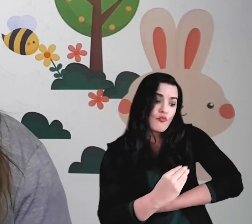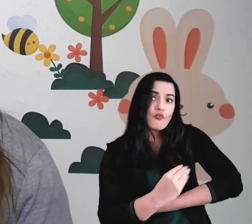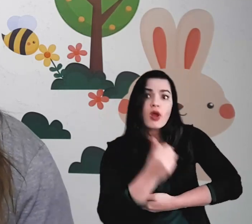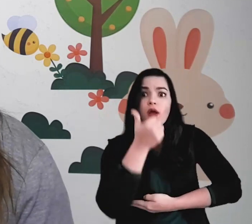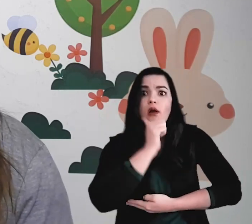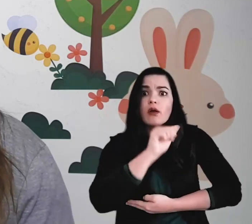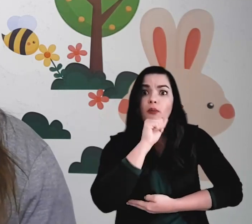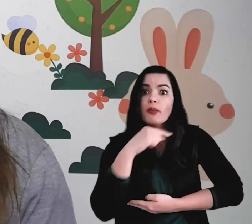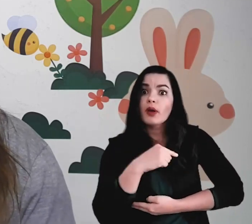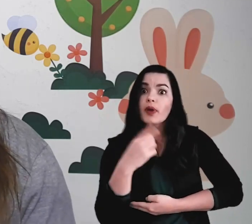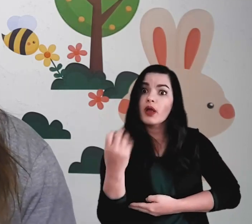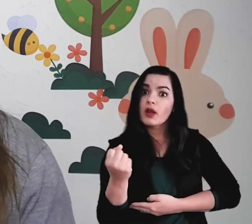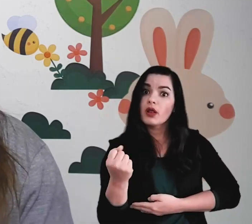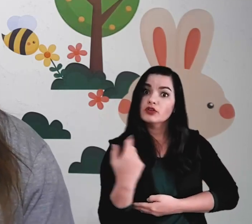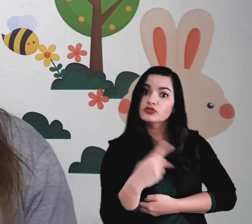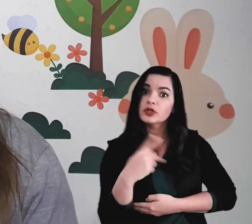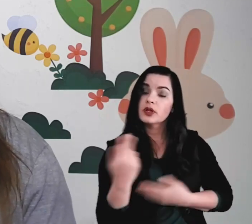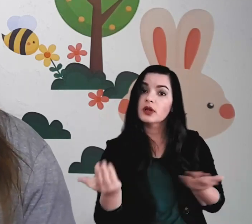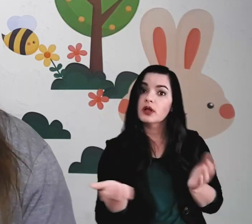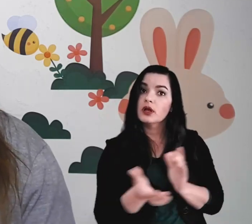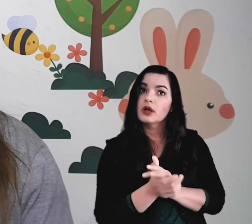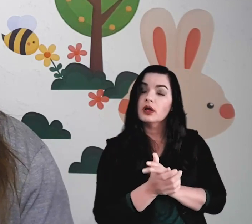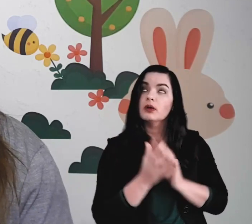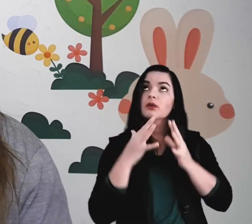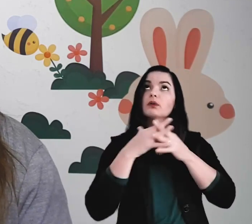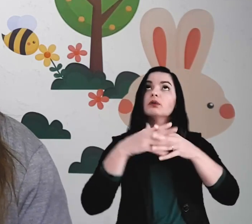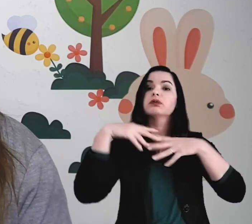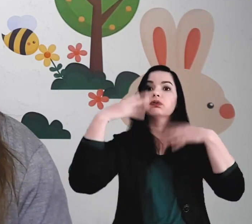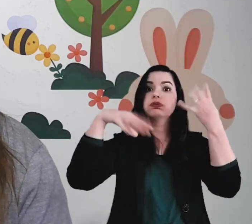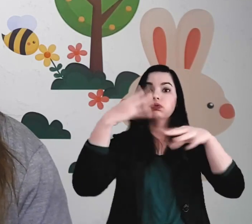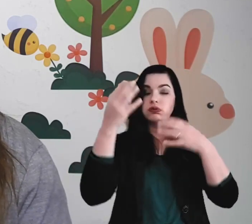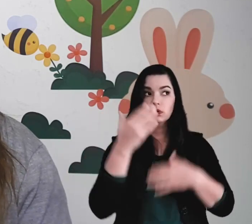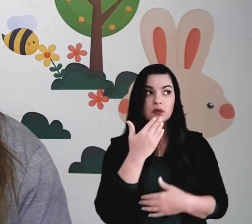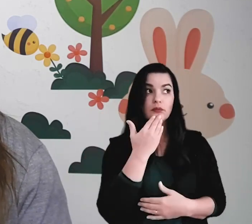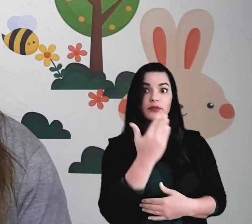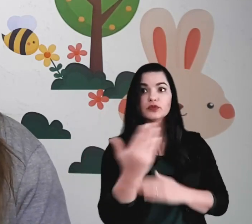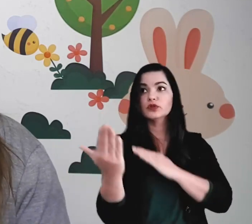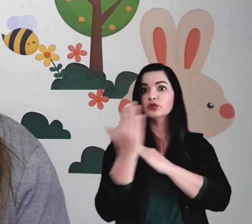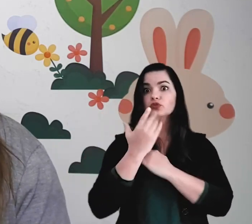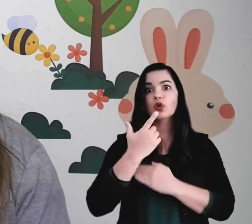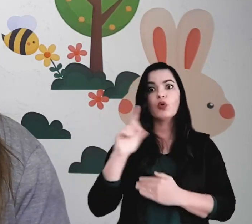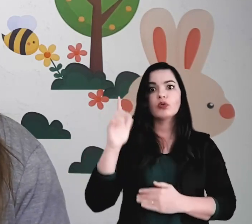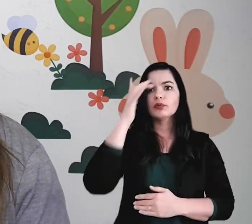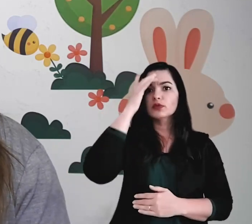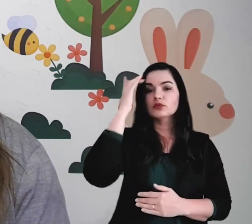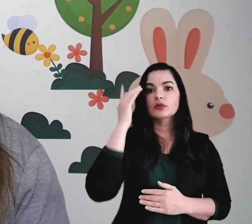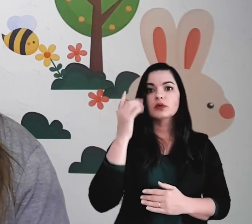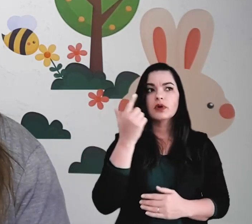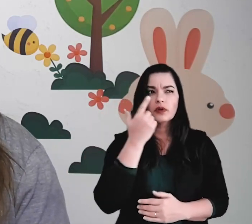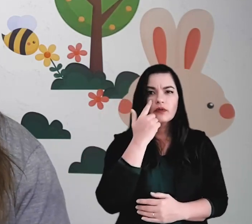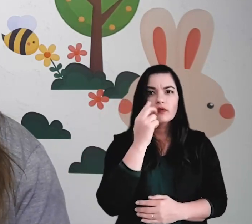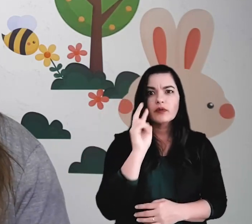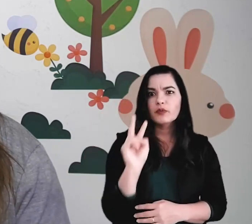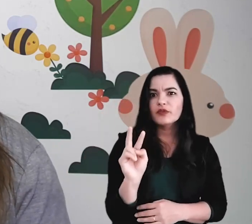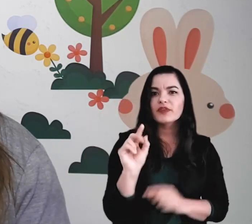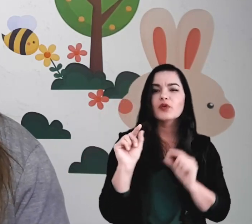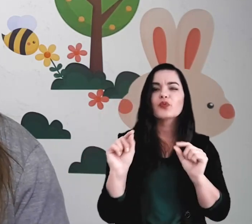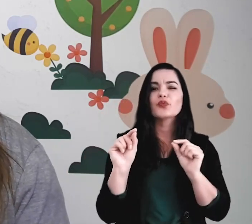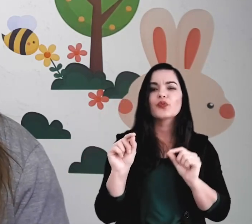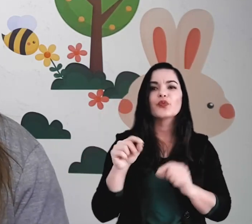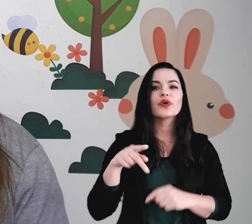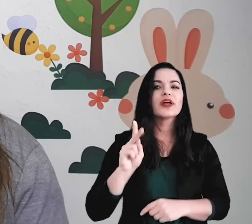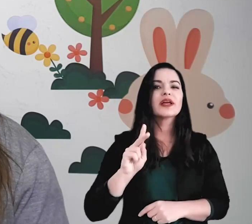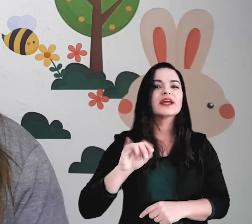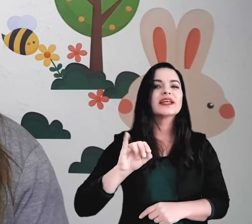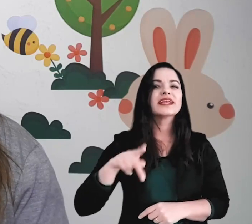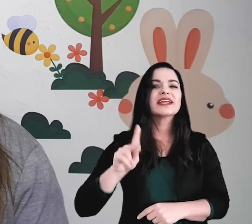Fez uma confusão agora. Eu acho que eu vou pedir ajuda. Vamos ver o que a Kika tem para nos